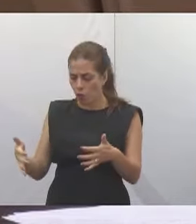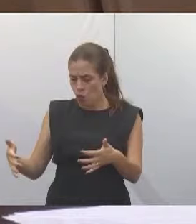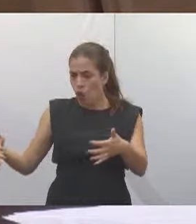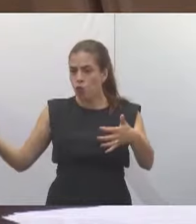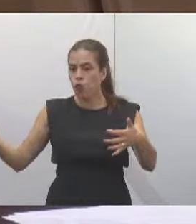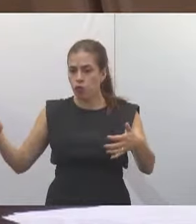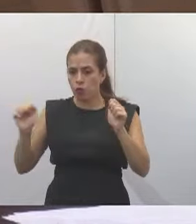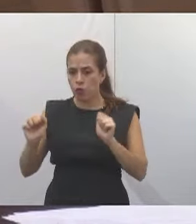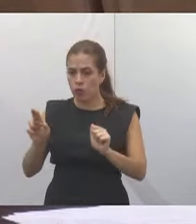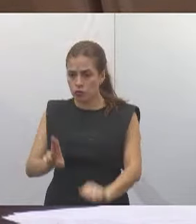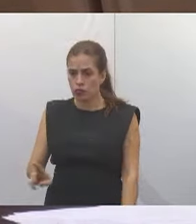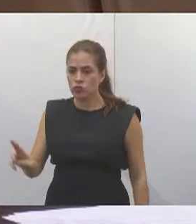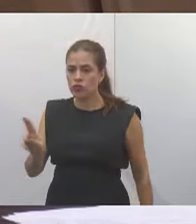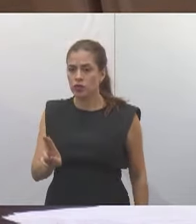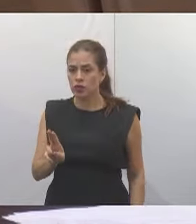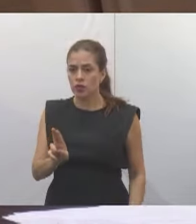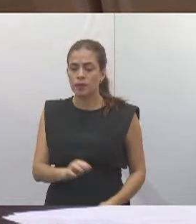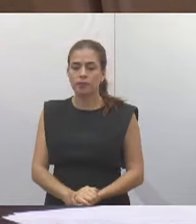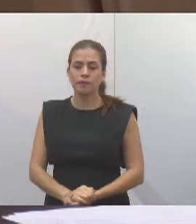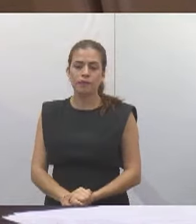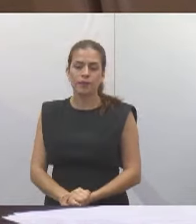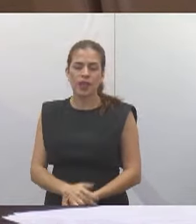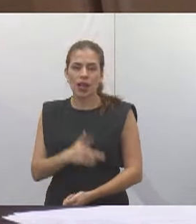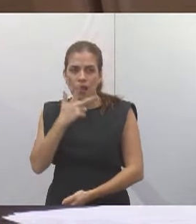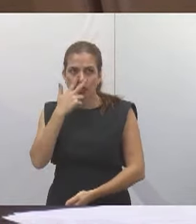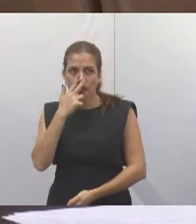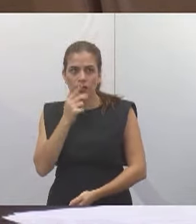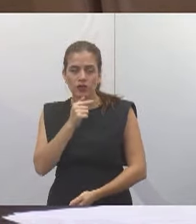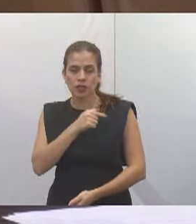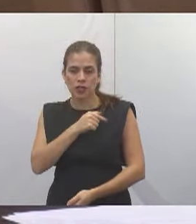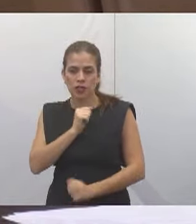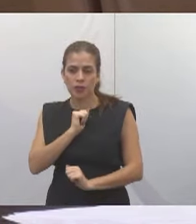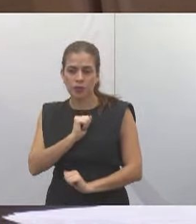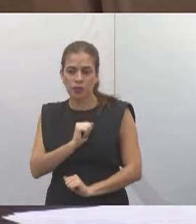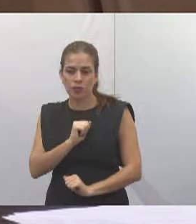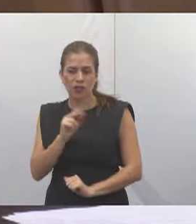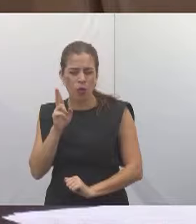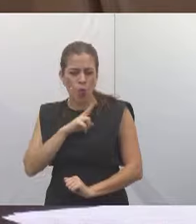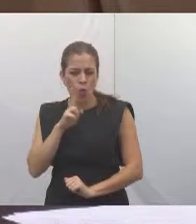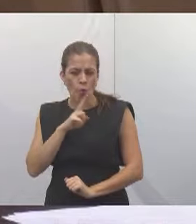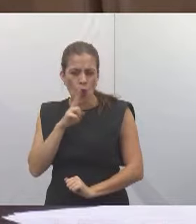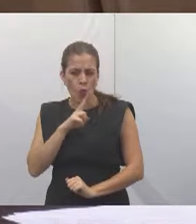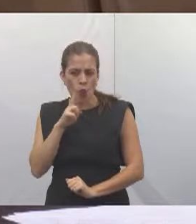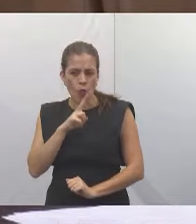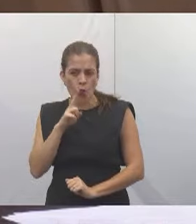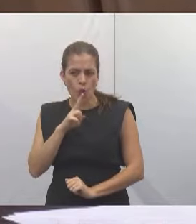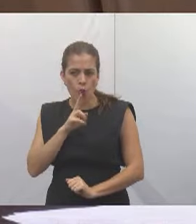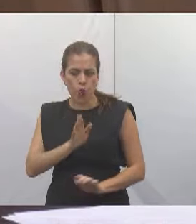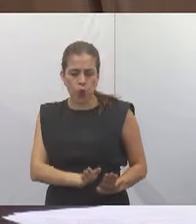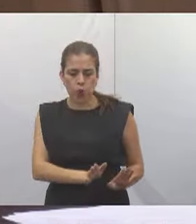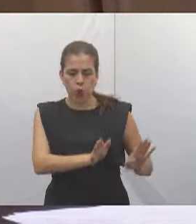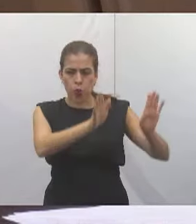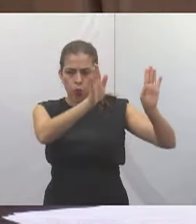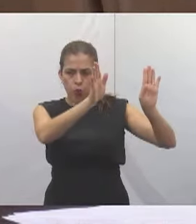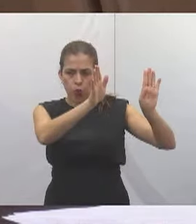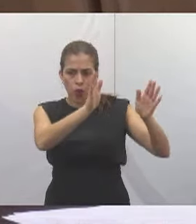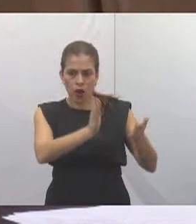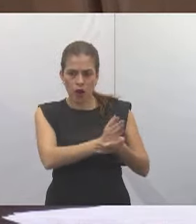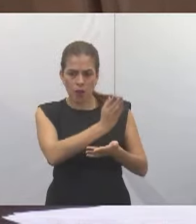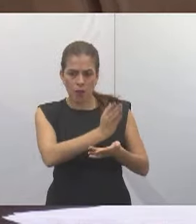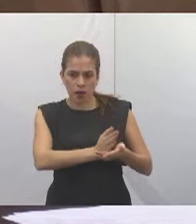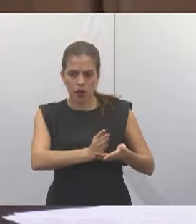dá para eles utilizar lá. Eu acho que ali deveria fazer com extrema urgência isso, um muro dividindo os dois prédios, né?